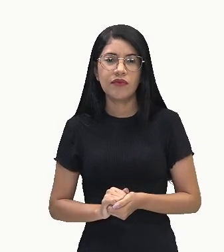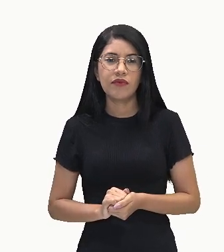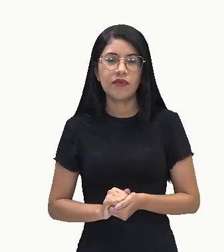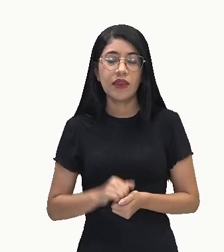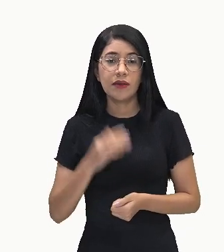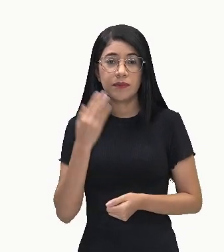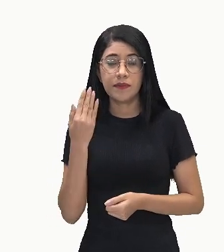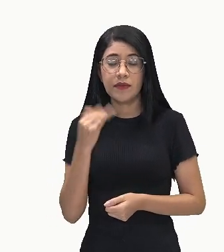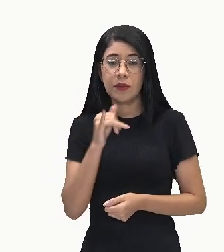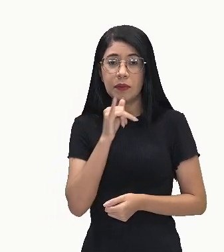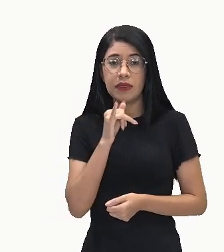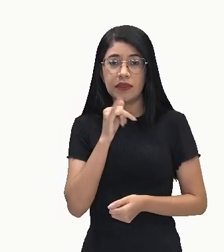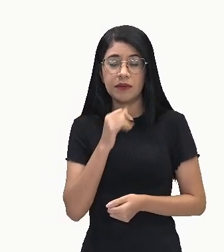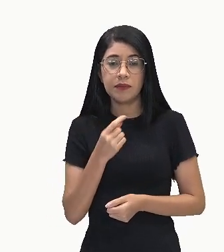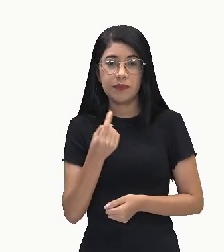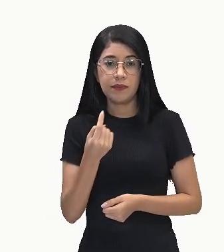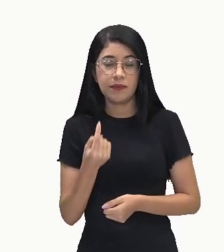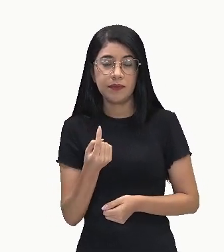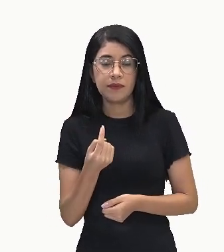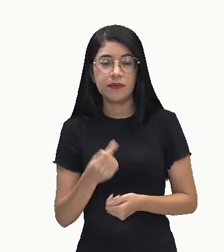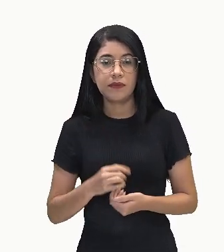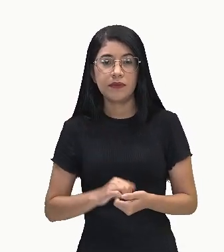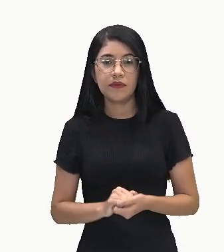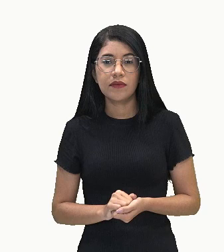Temos aqui o nosso primeiro exemplo, né?